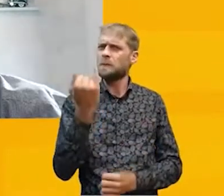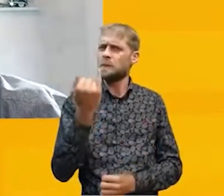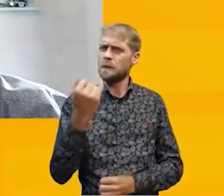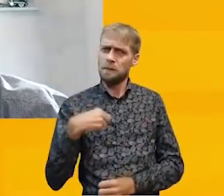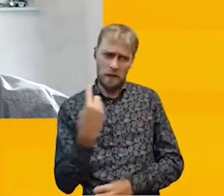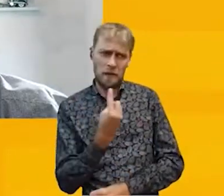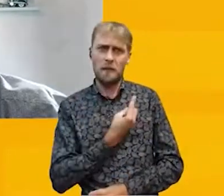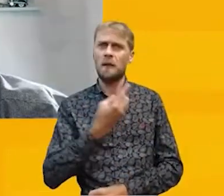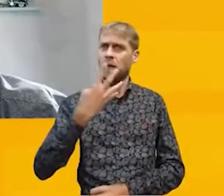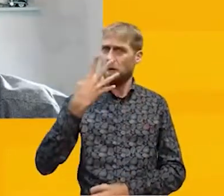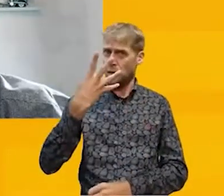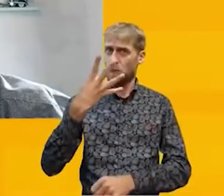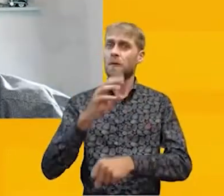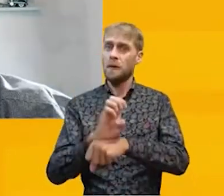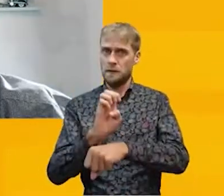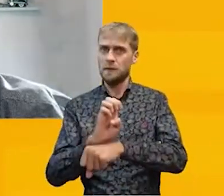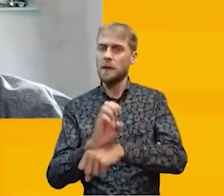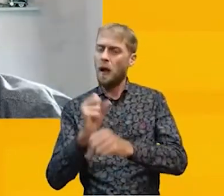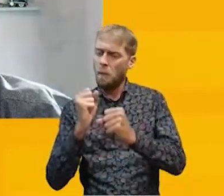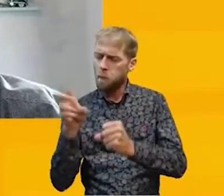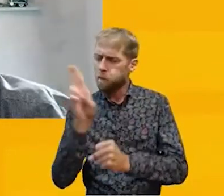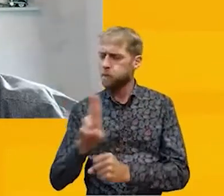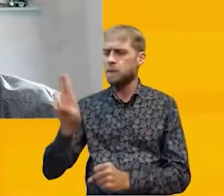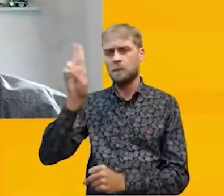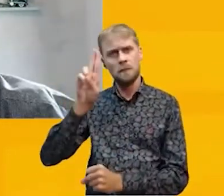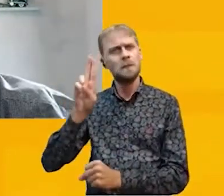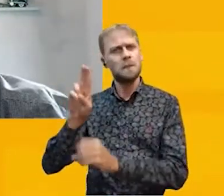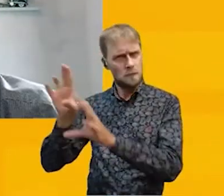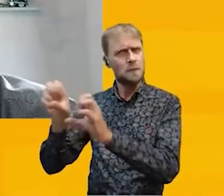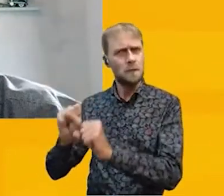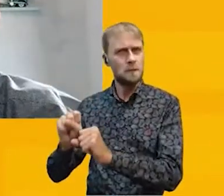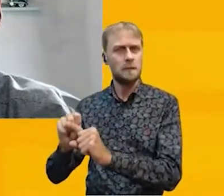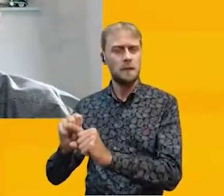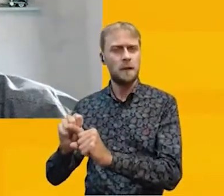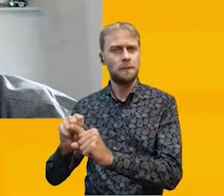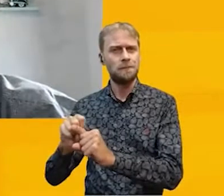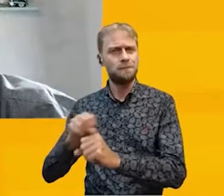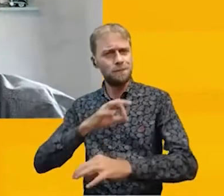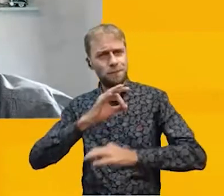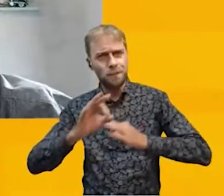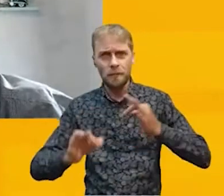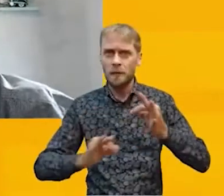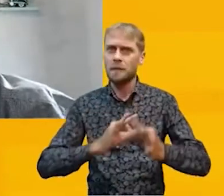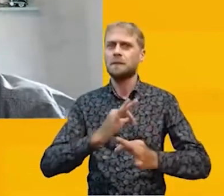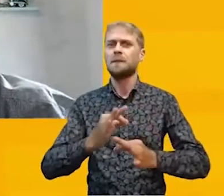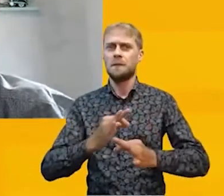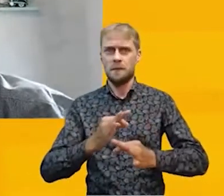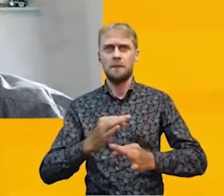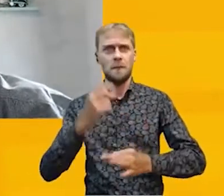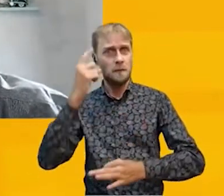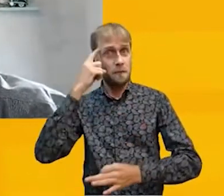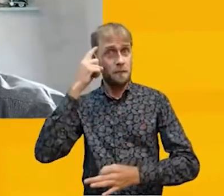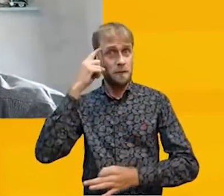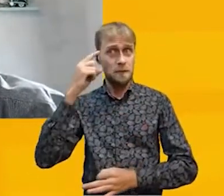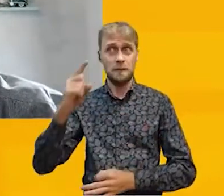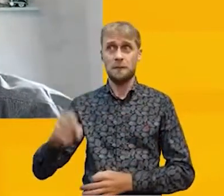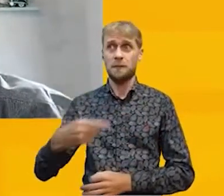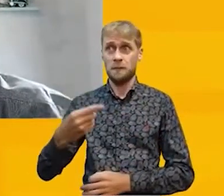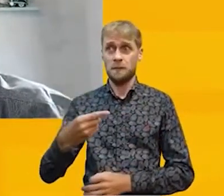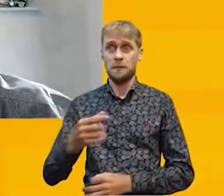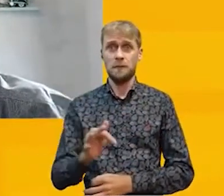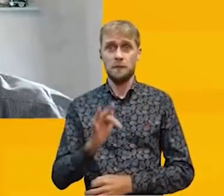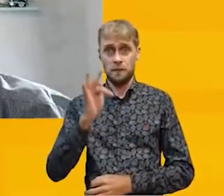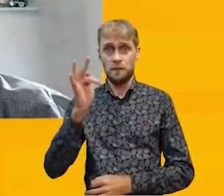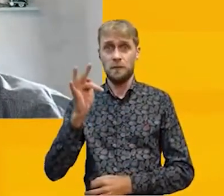quatro estados, possam usufruir dessa plataforma em termos de planejamento dos próximos investimentos,